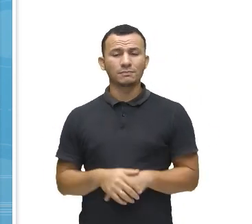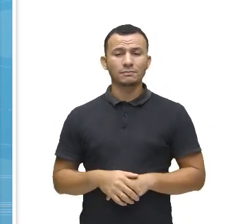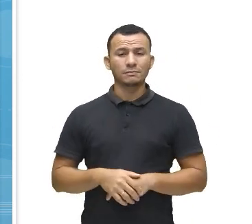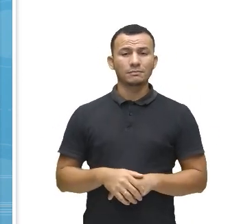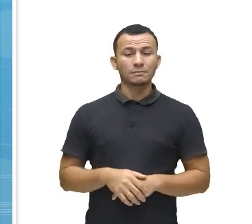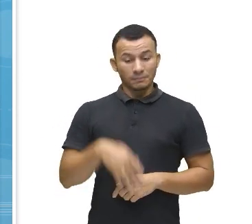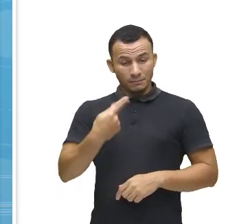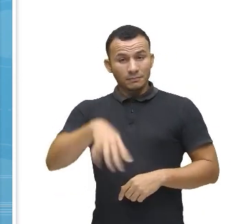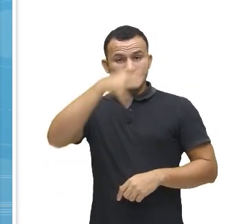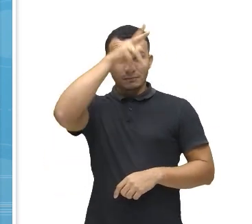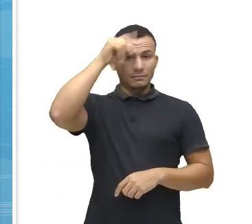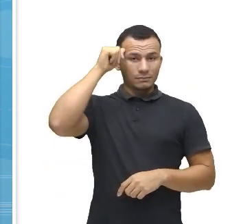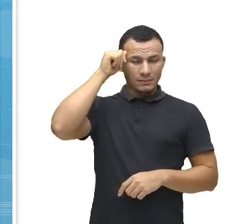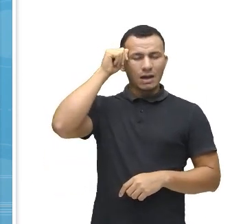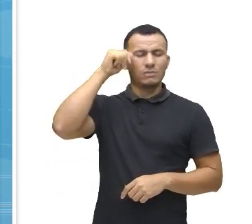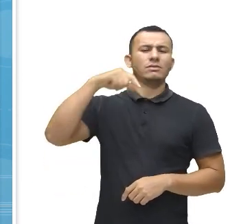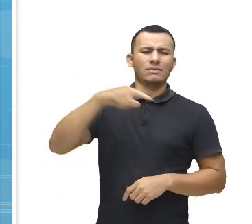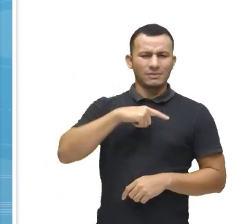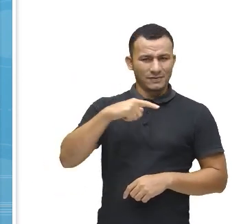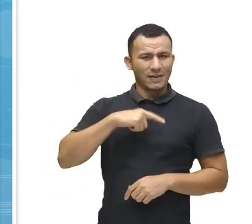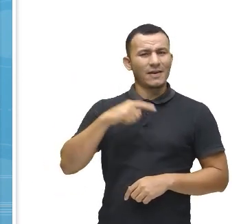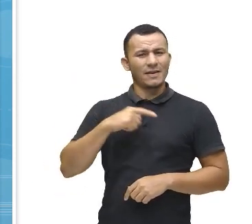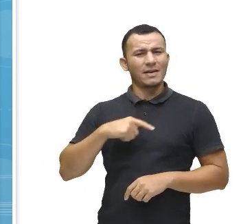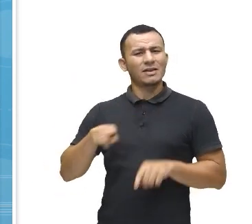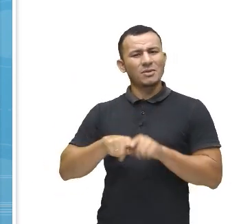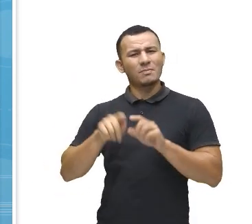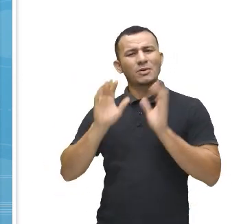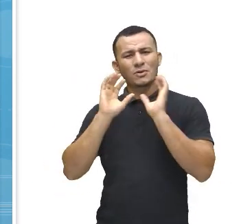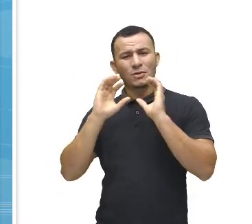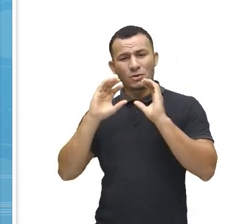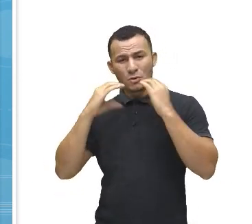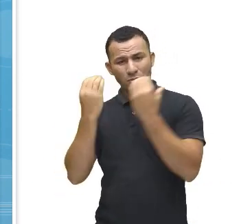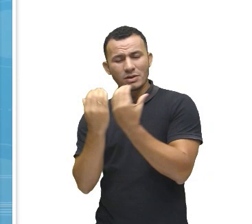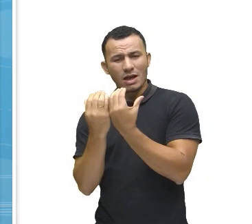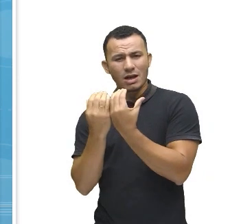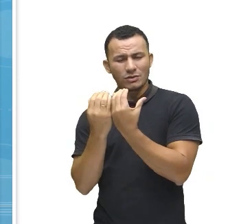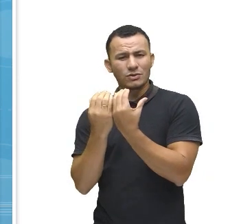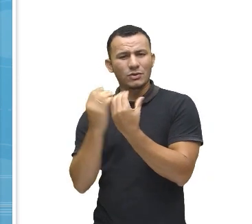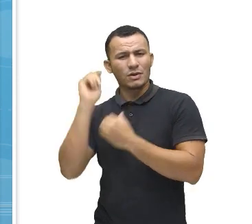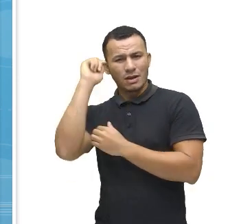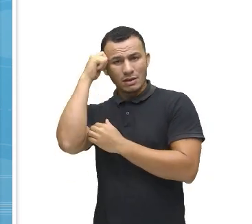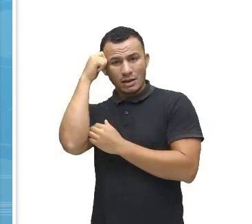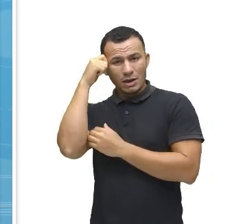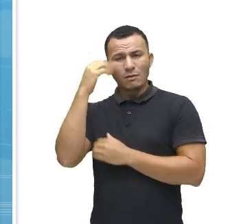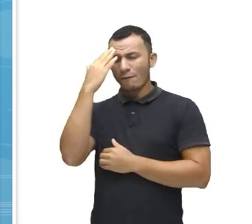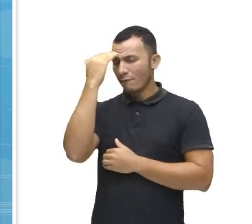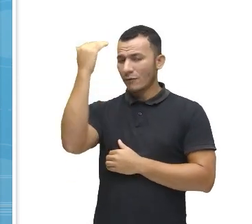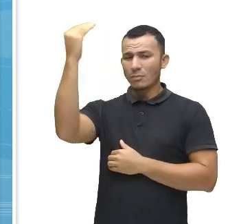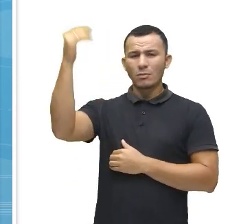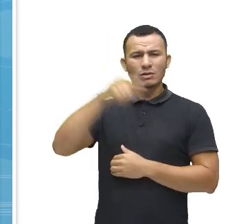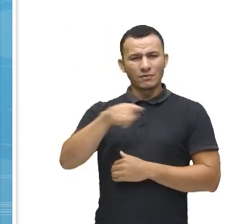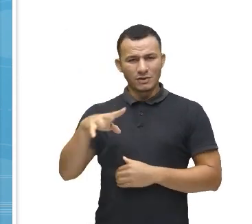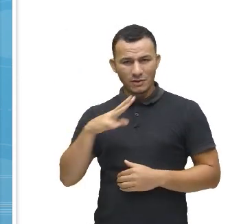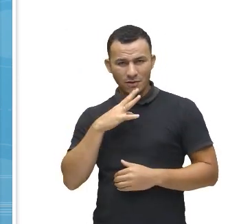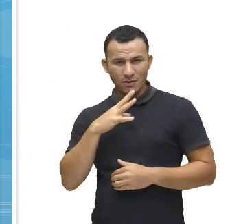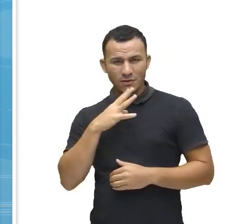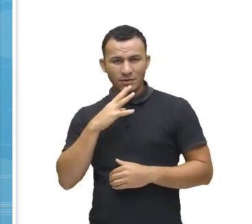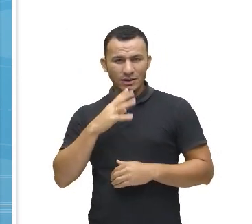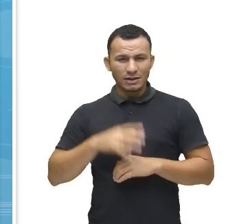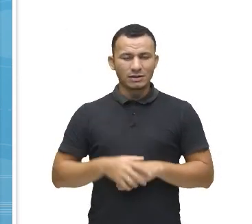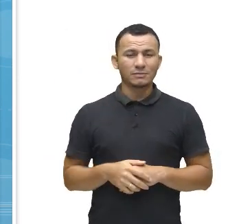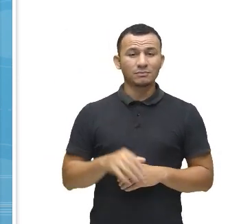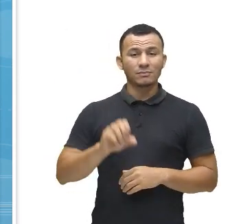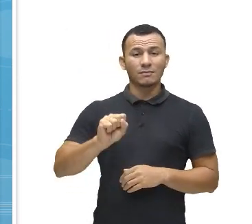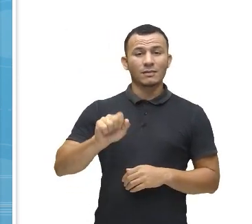por exemplo, gente, a gente tem uma comunidade quilombola bastante famosa, que provavelmente você já deve ter ouvido falar, que é a comunidade de